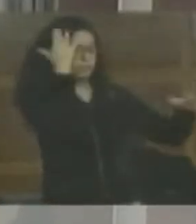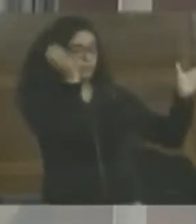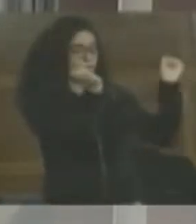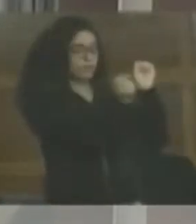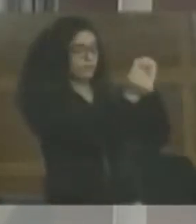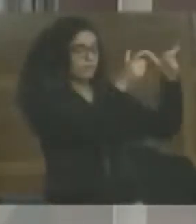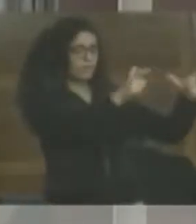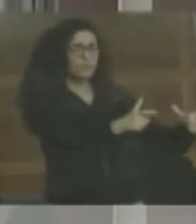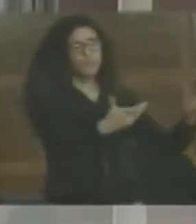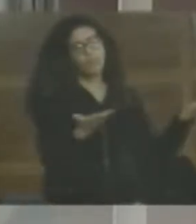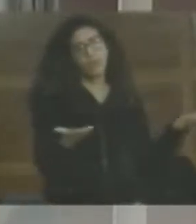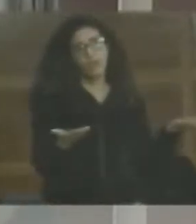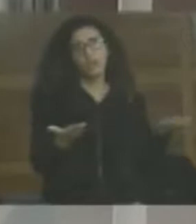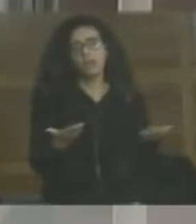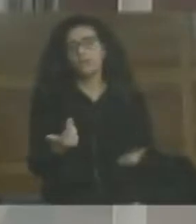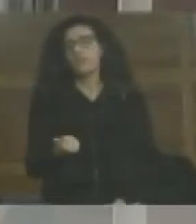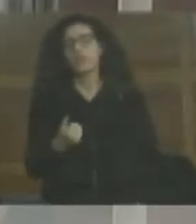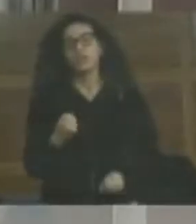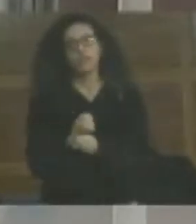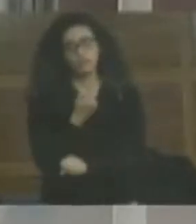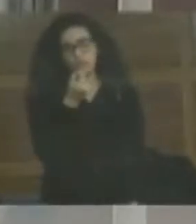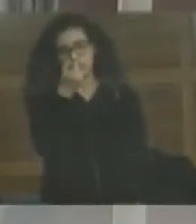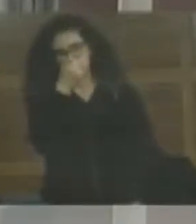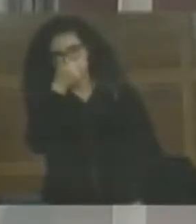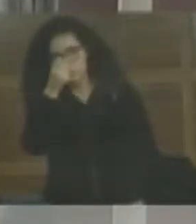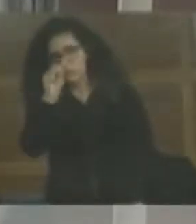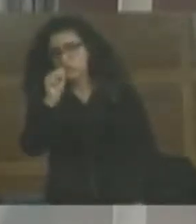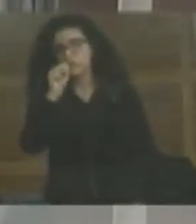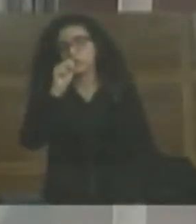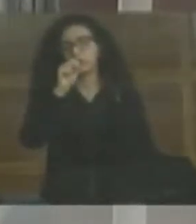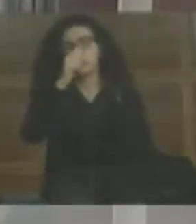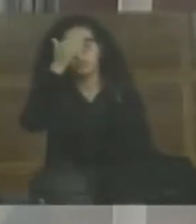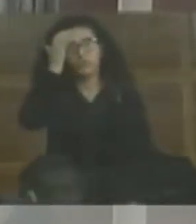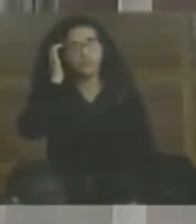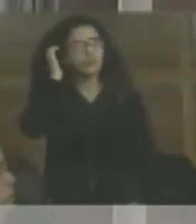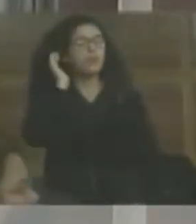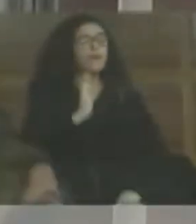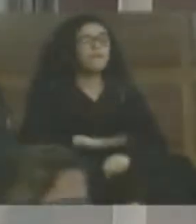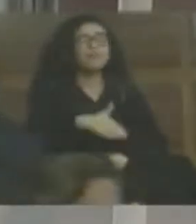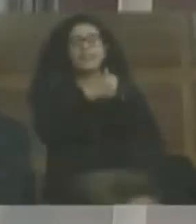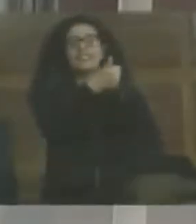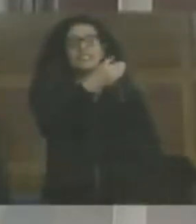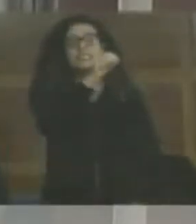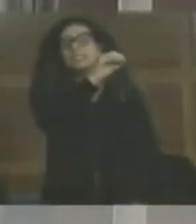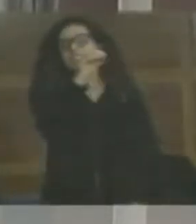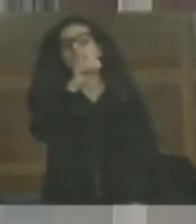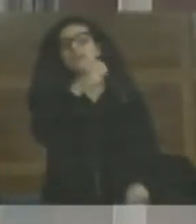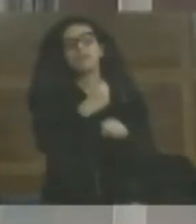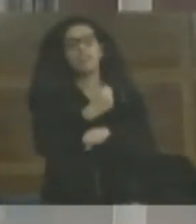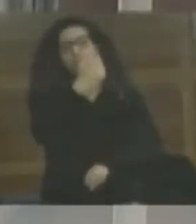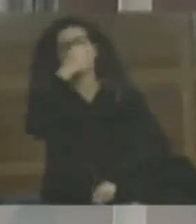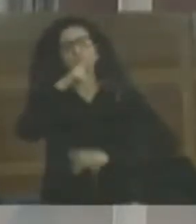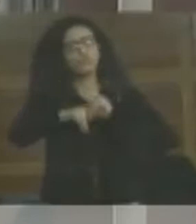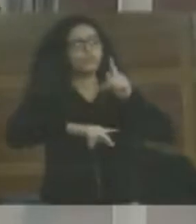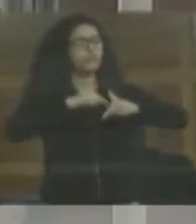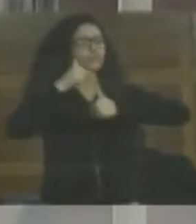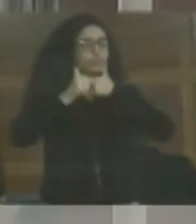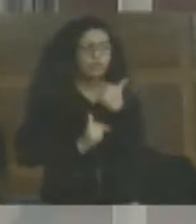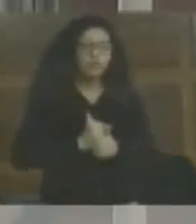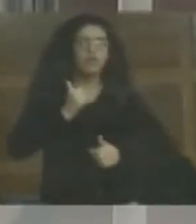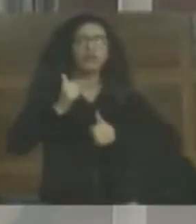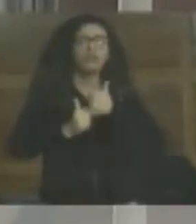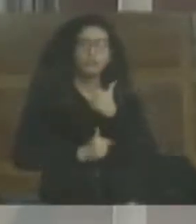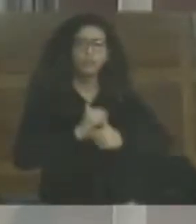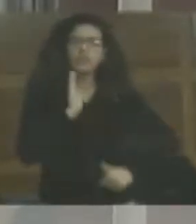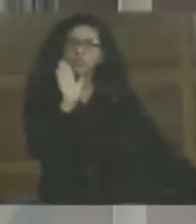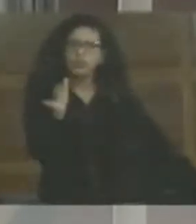aqui. Nós estamos em 2018. 2018, há mais de 100 anos que esse povo está lutando. Já sofreram a vida